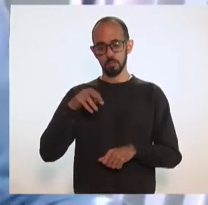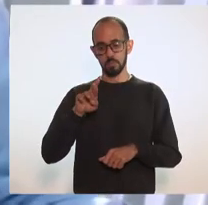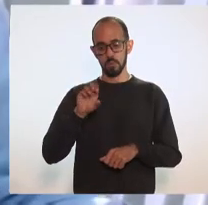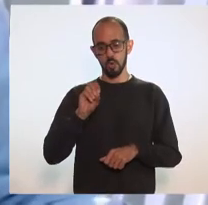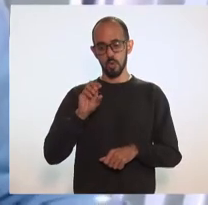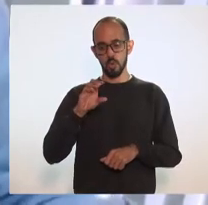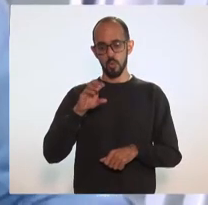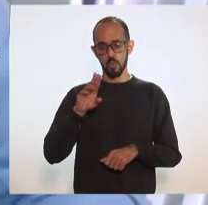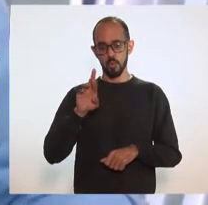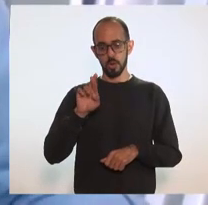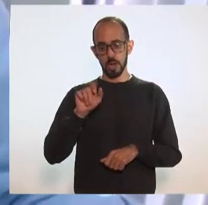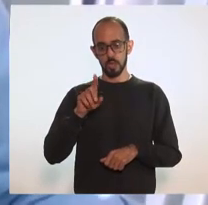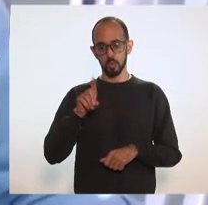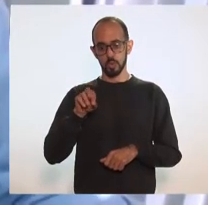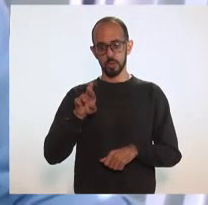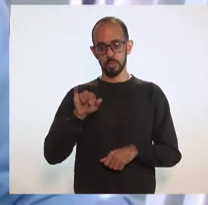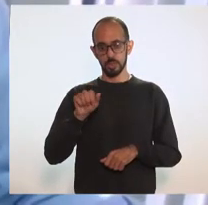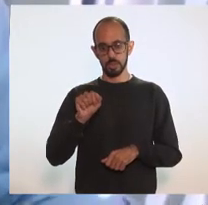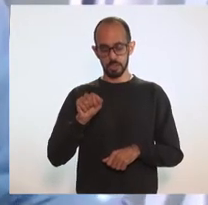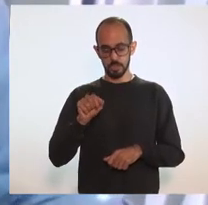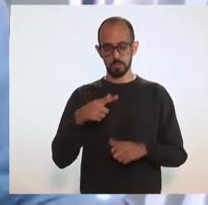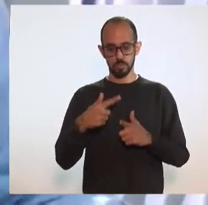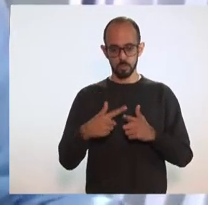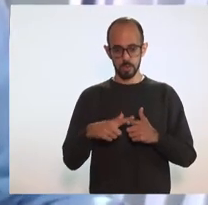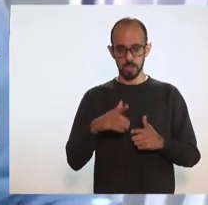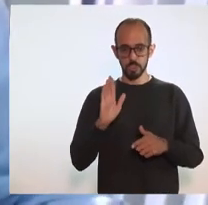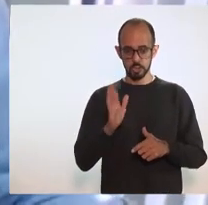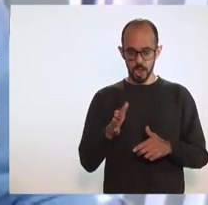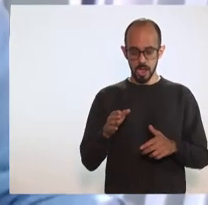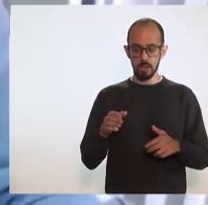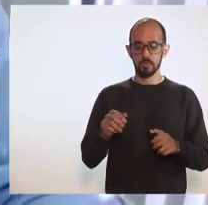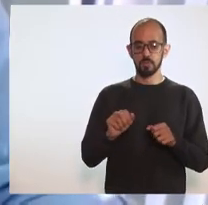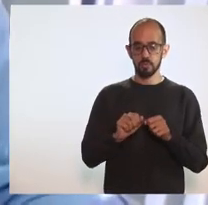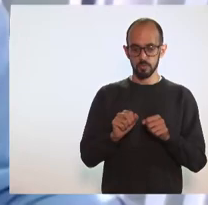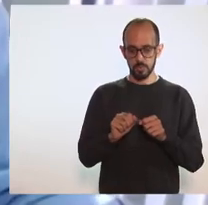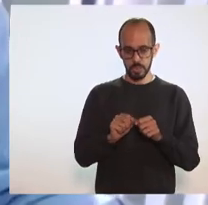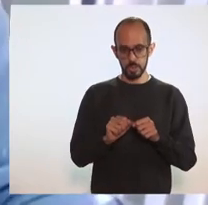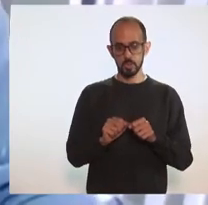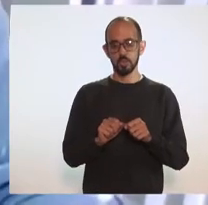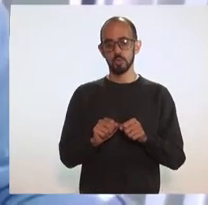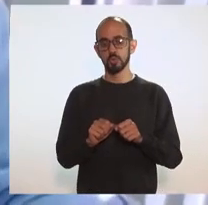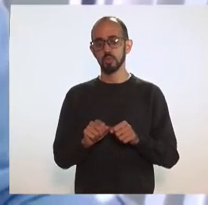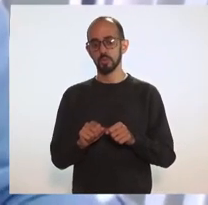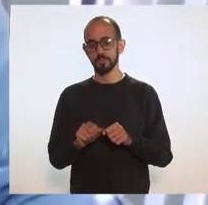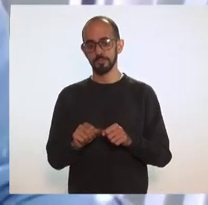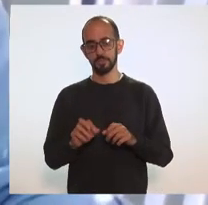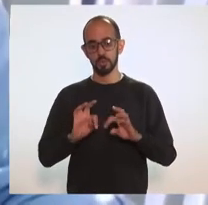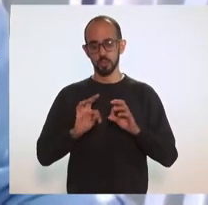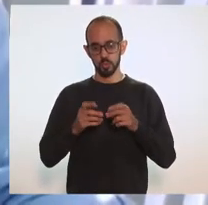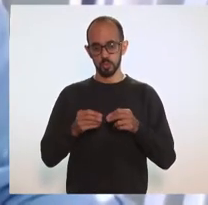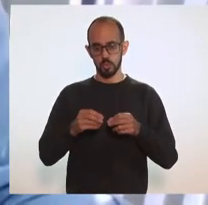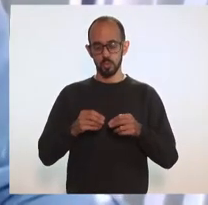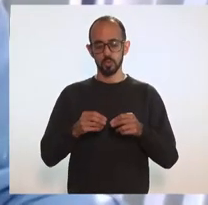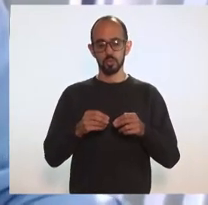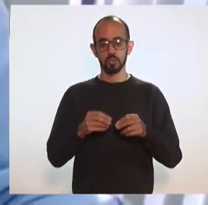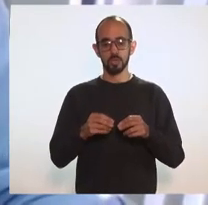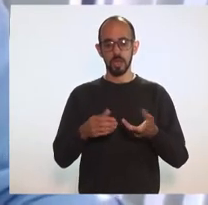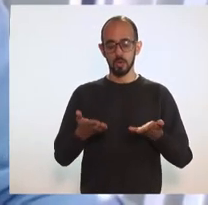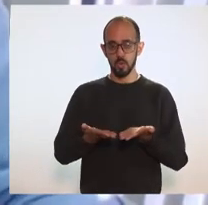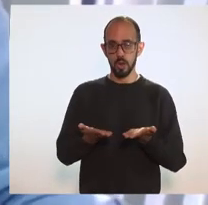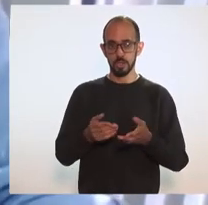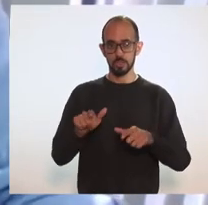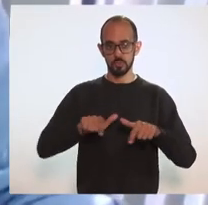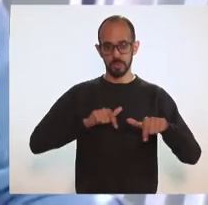já que ação da que o recurso já foi já foi interposto hoje o tanto Vamos trabalhar agora para ver a